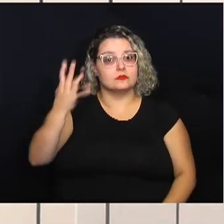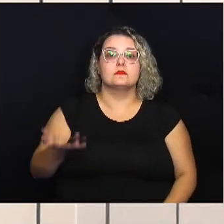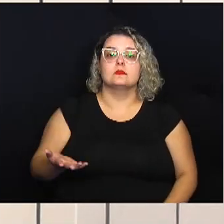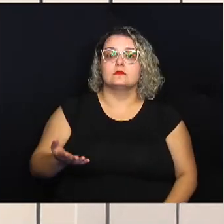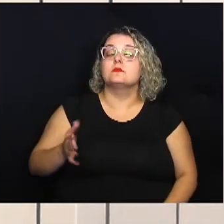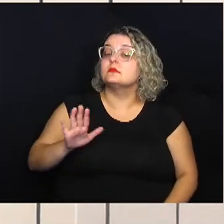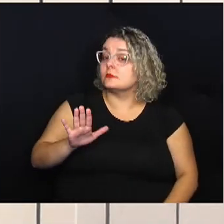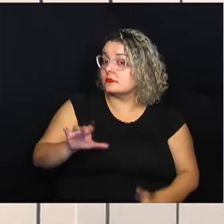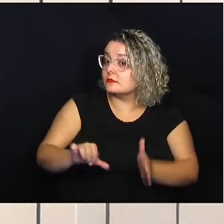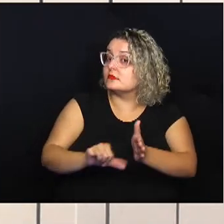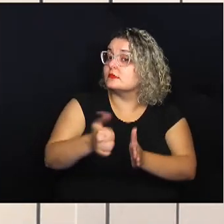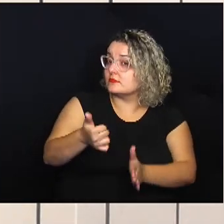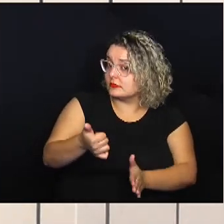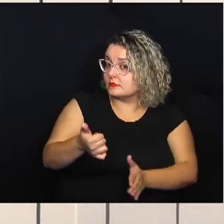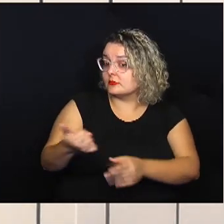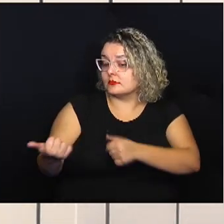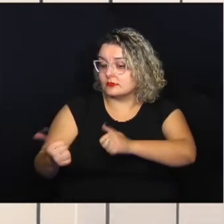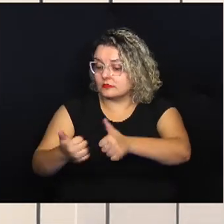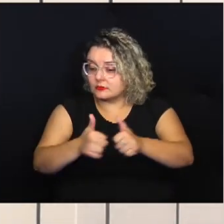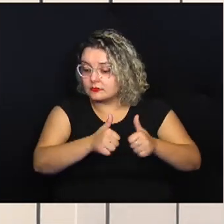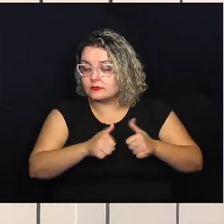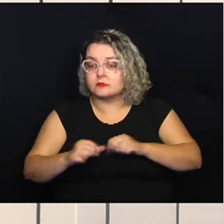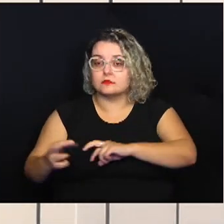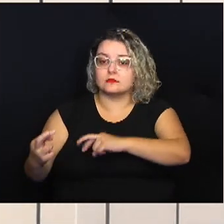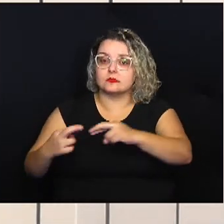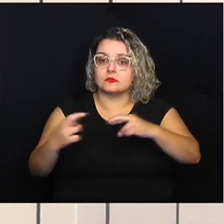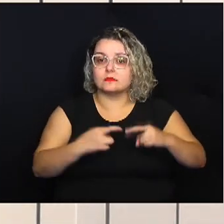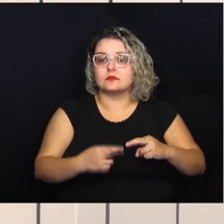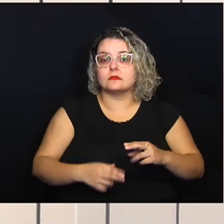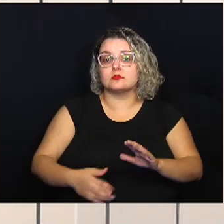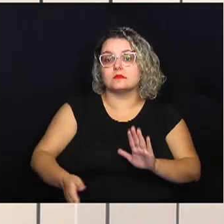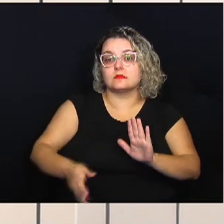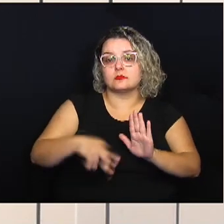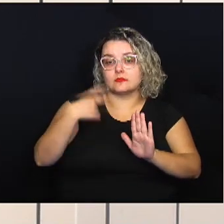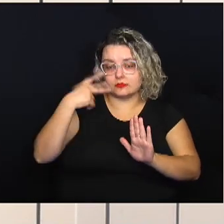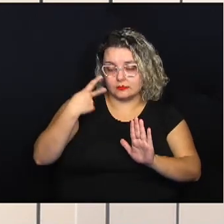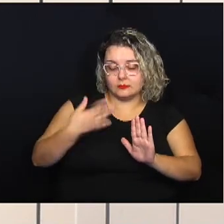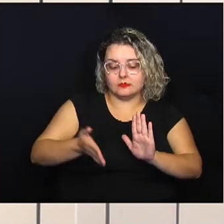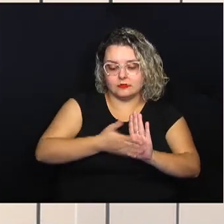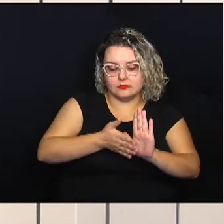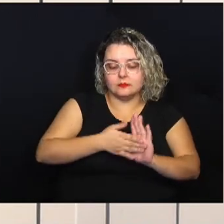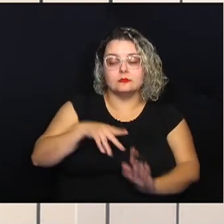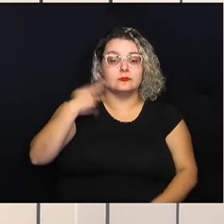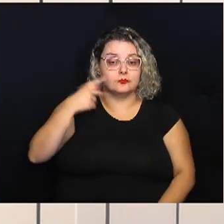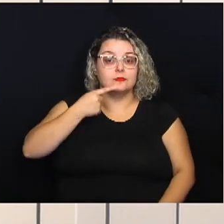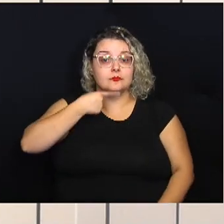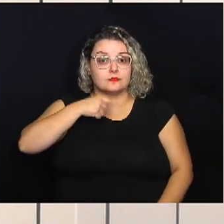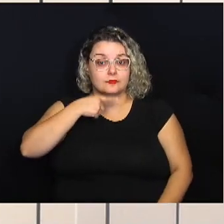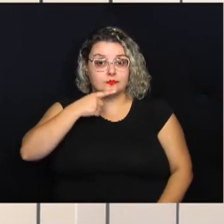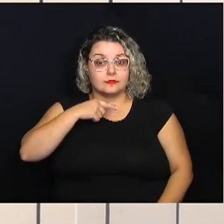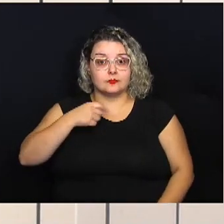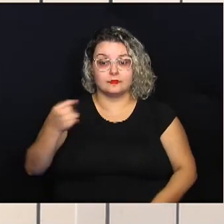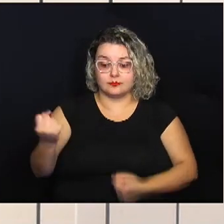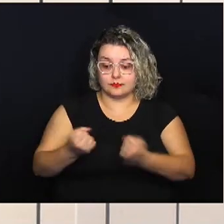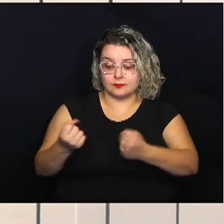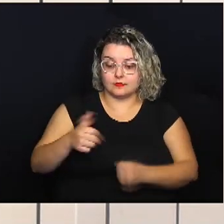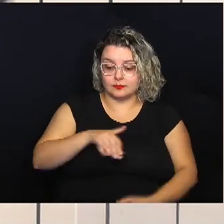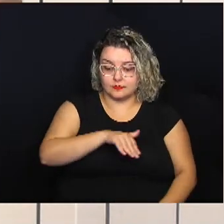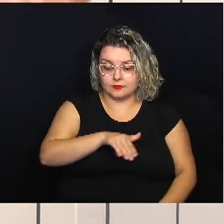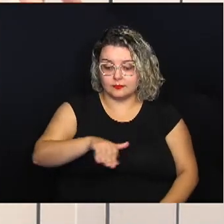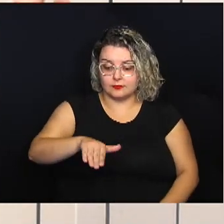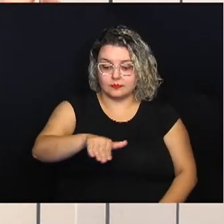em primeira análise, uma proposta do vereador Eduardo Magoga que permite que veículos que prestam serviço